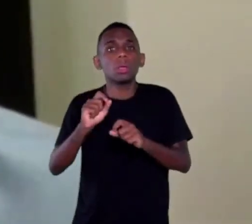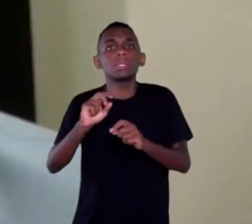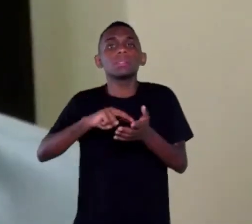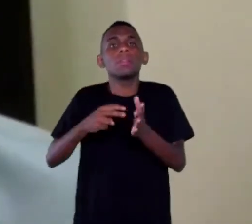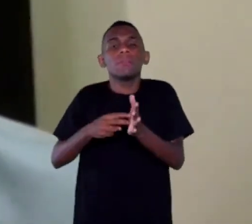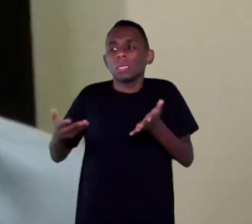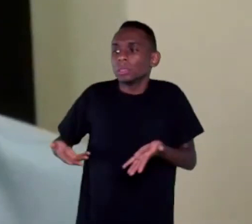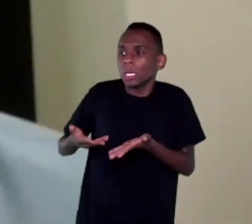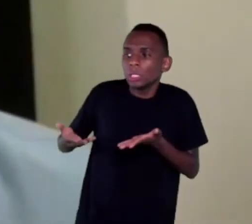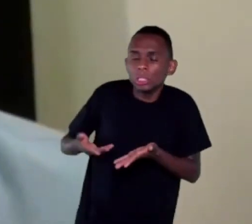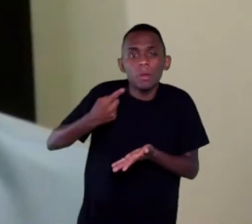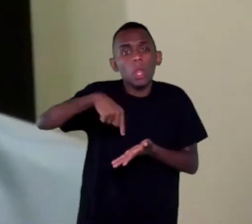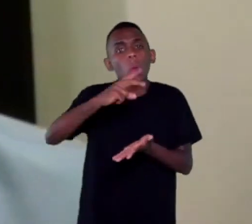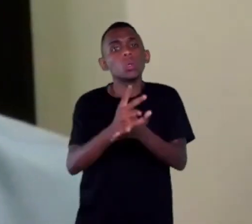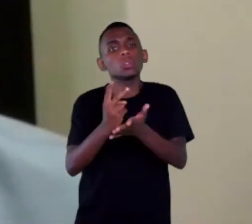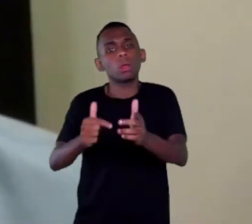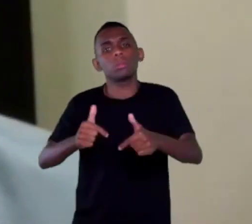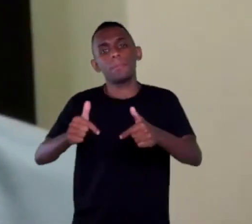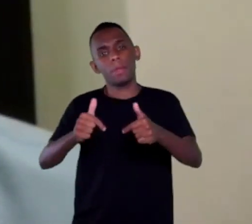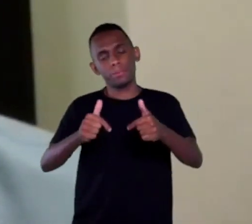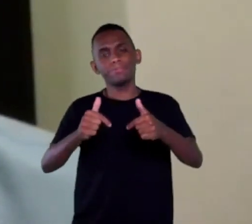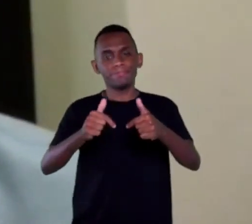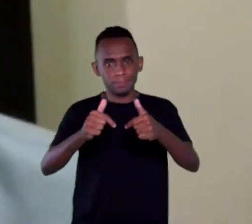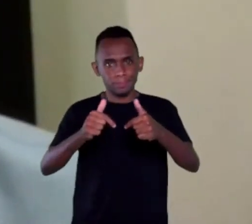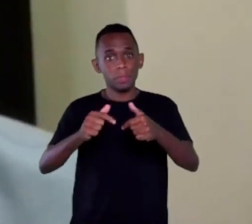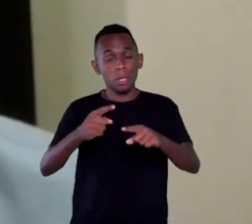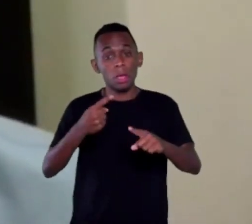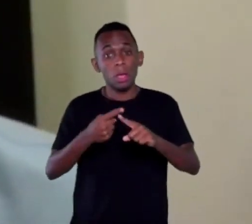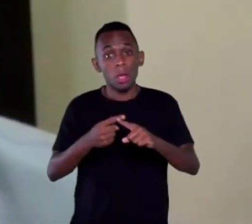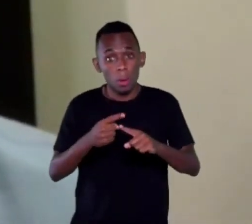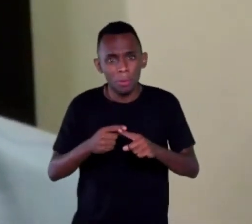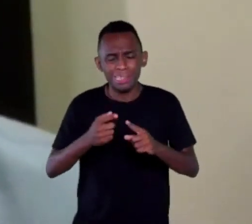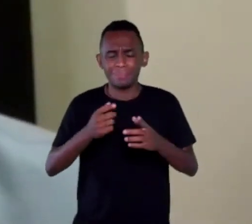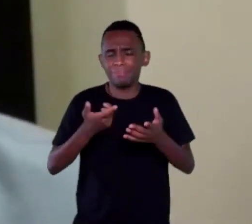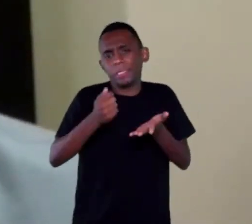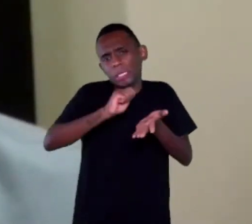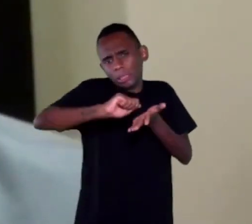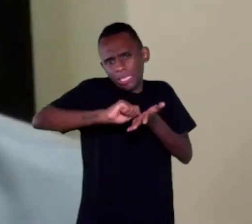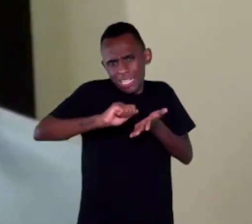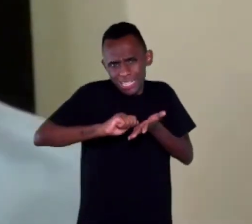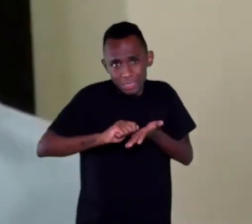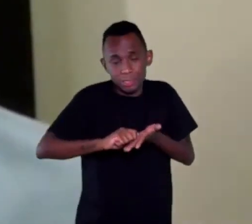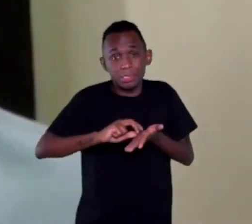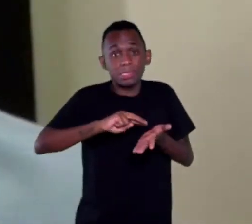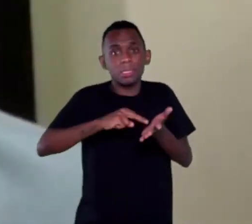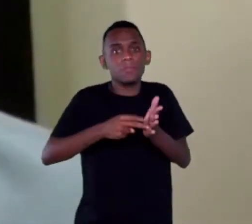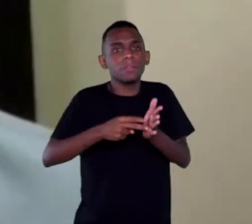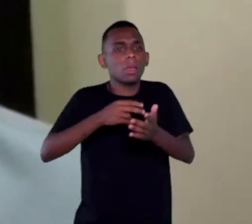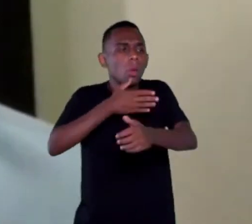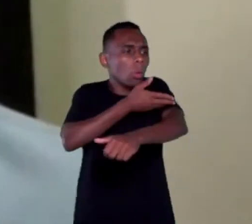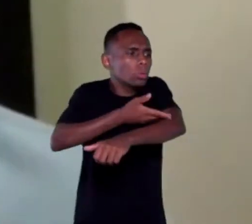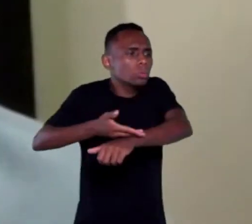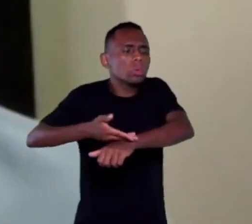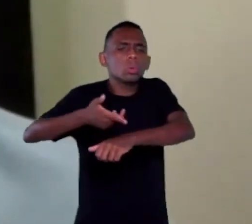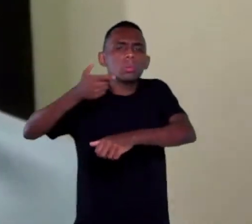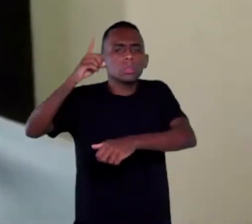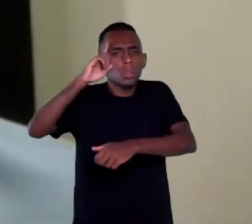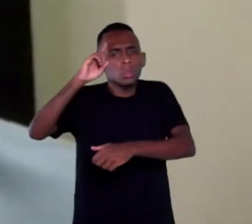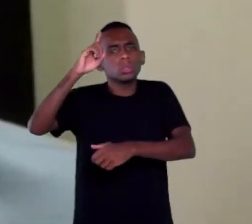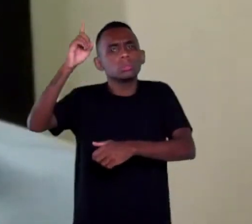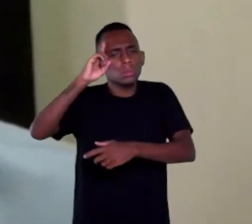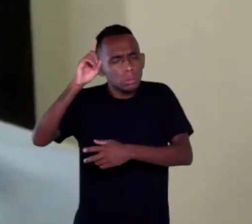para a gente continuar, porque escrita é hábito, é igual desenho. Quanto mais